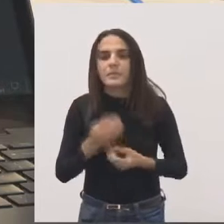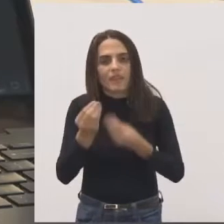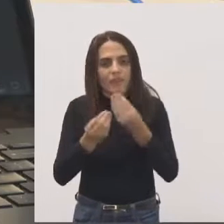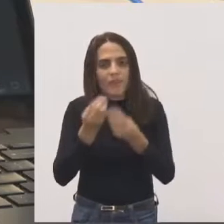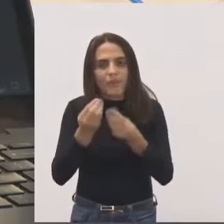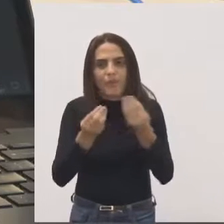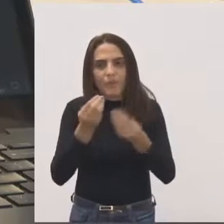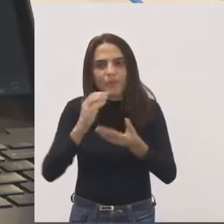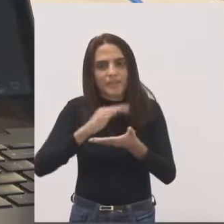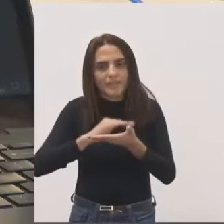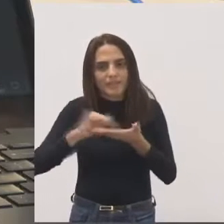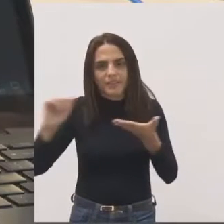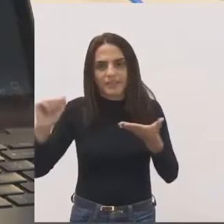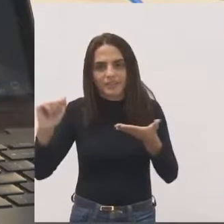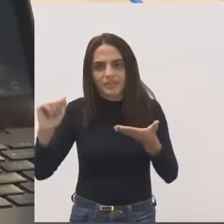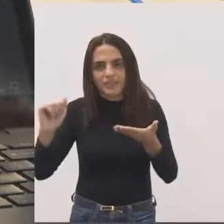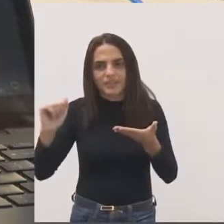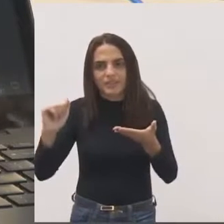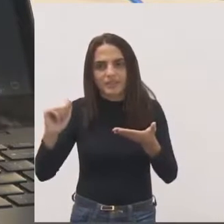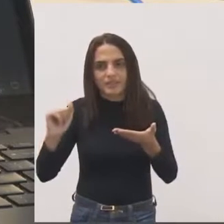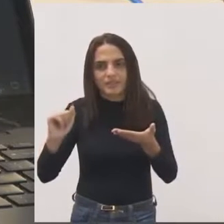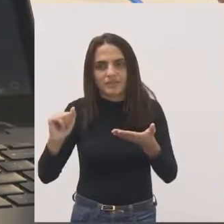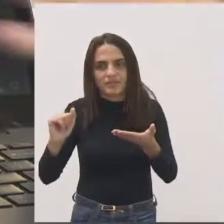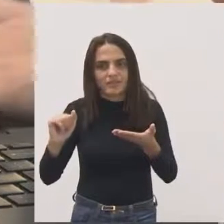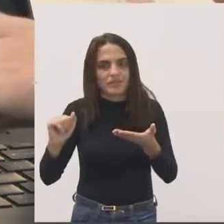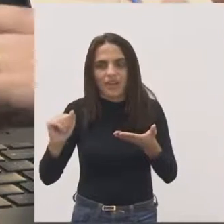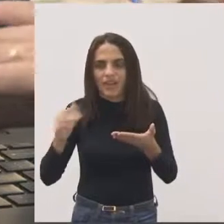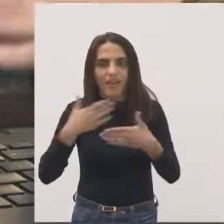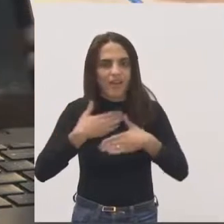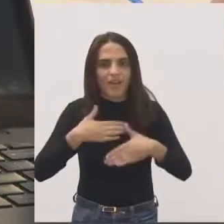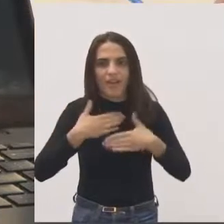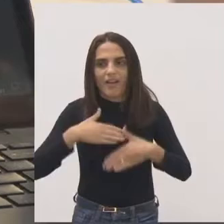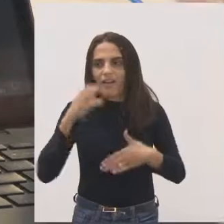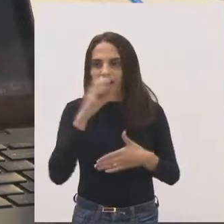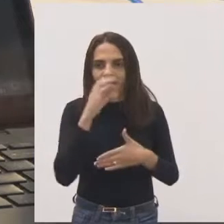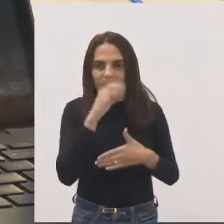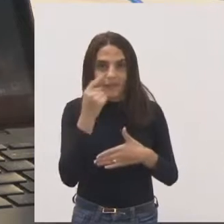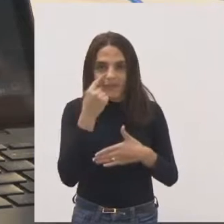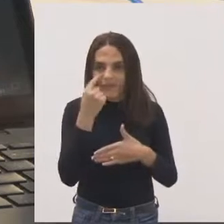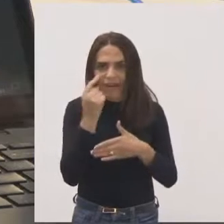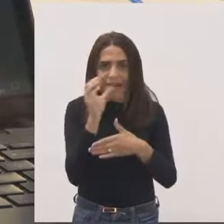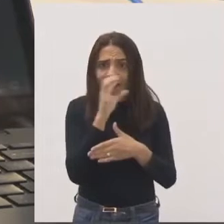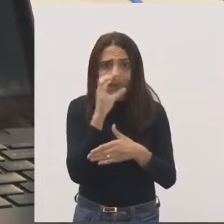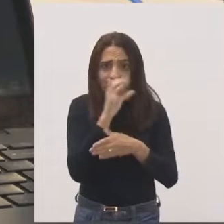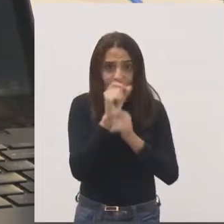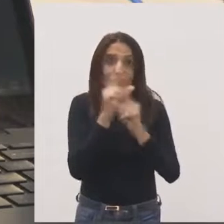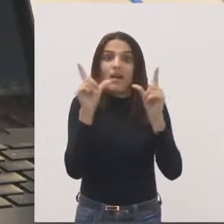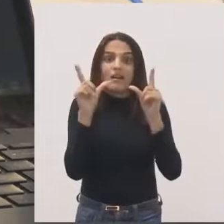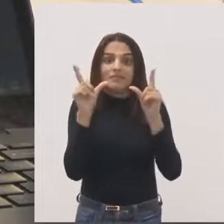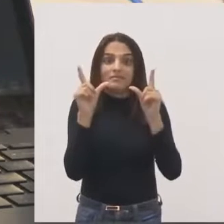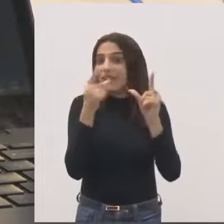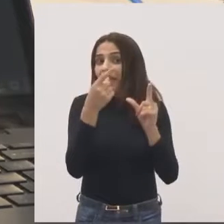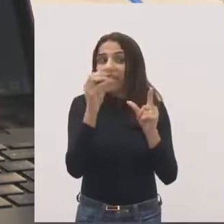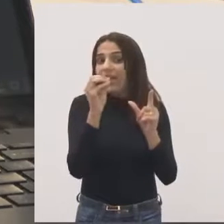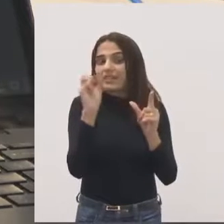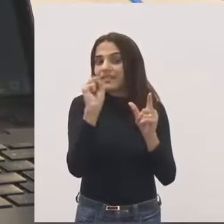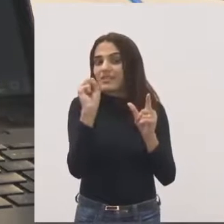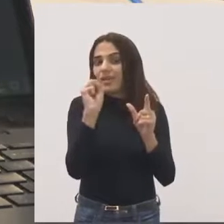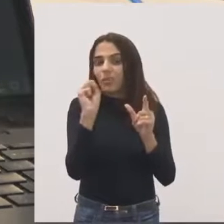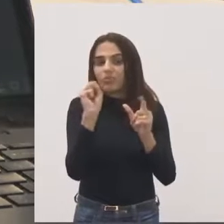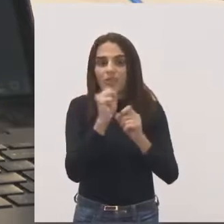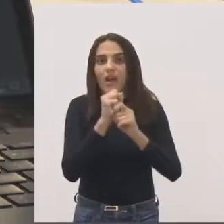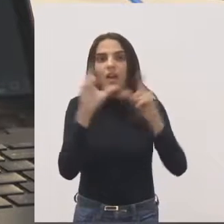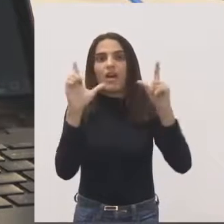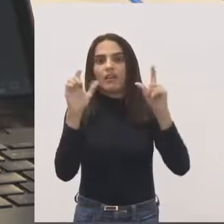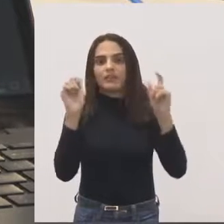como que tira para ele já ligar no Windows rápido? É tranquilo. Mas já ligou. Vocês viram que foi questão de menos de 10 segundos que ligou o